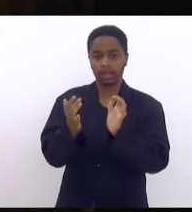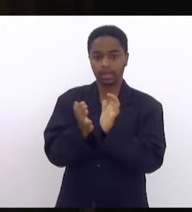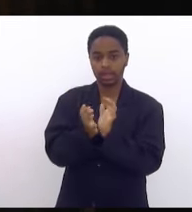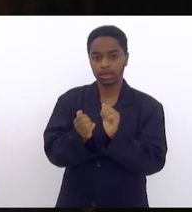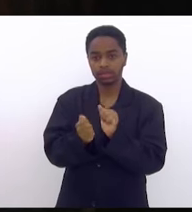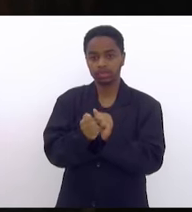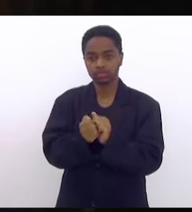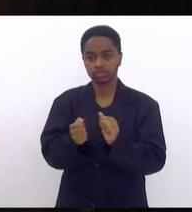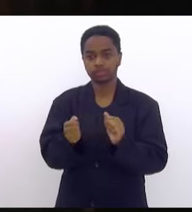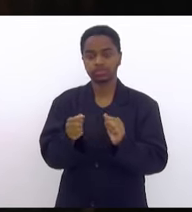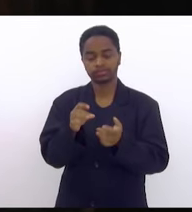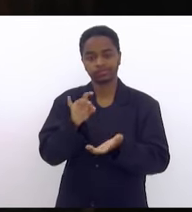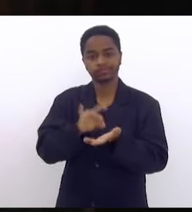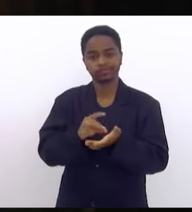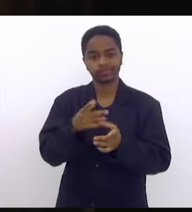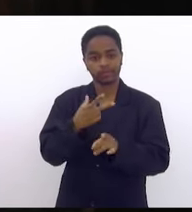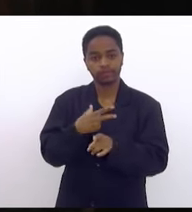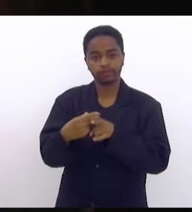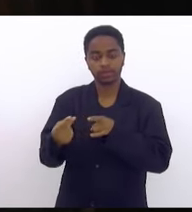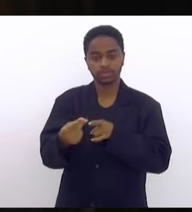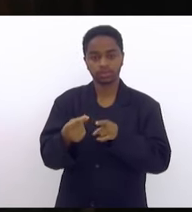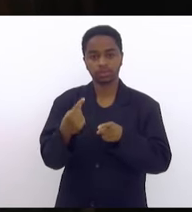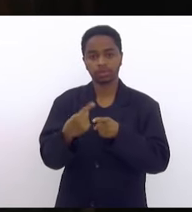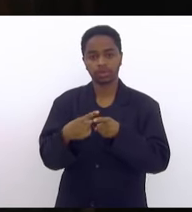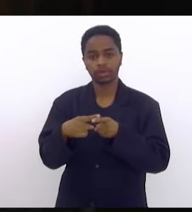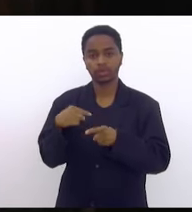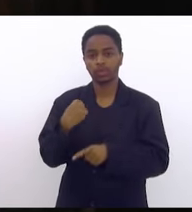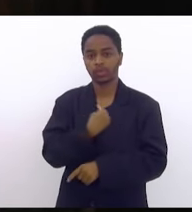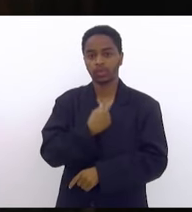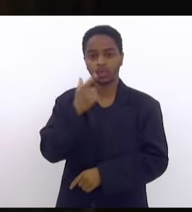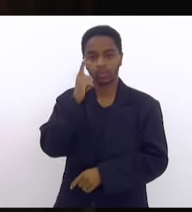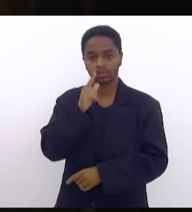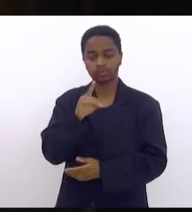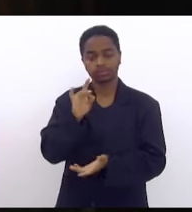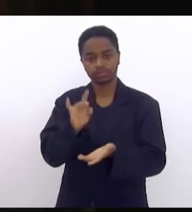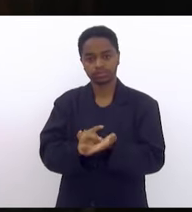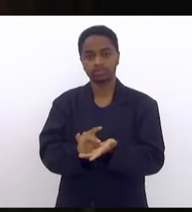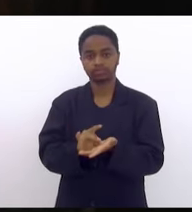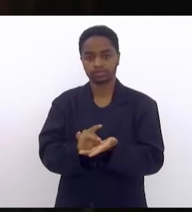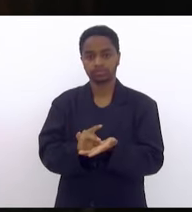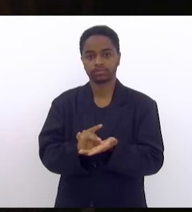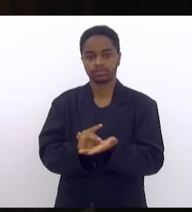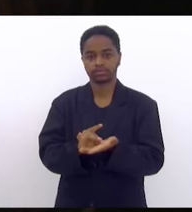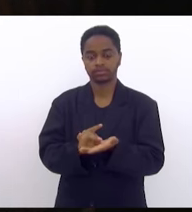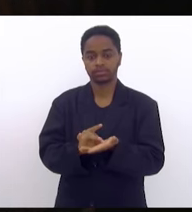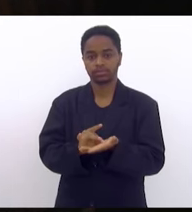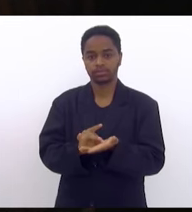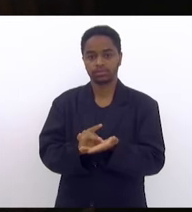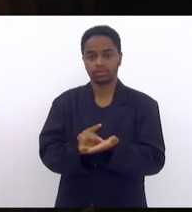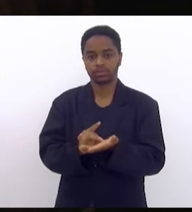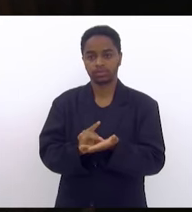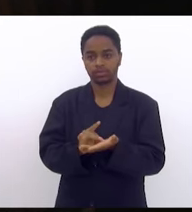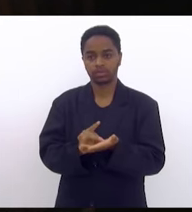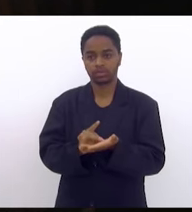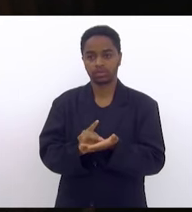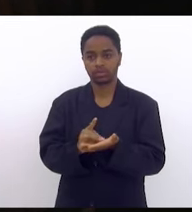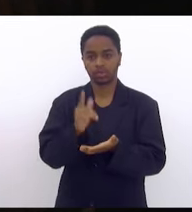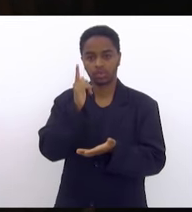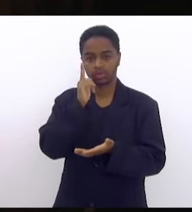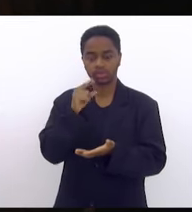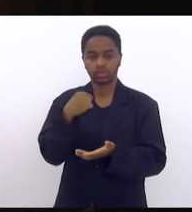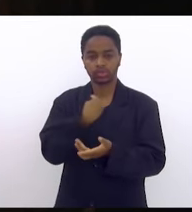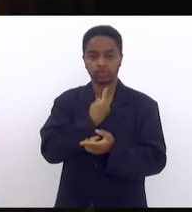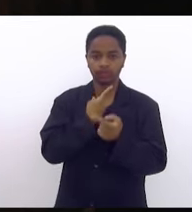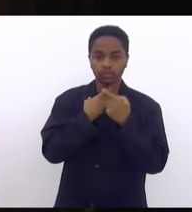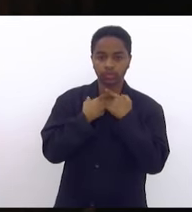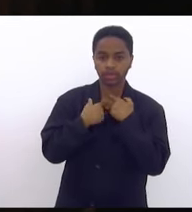tenho dito, é uma equipe vencedora, que a gente vai conseguir realmente os nossos anseios,